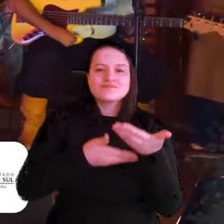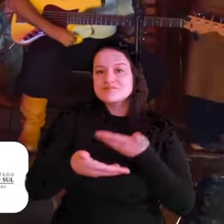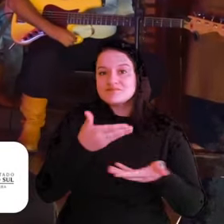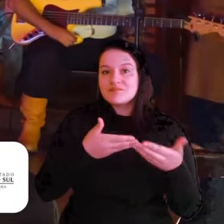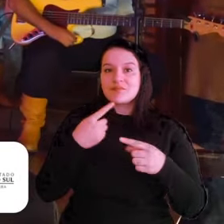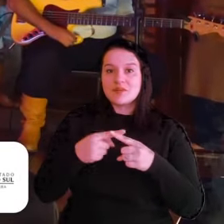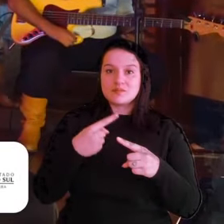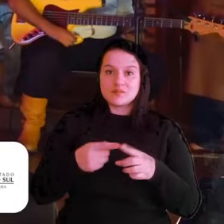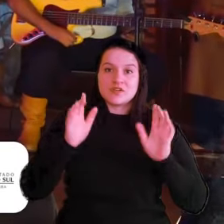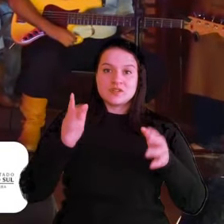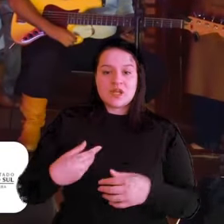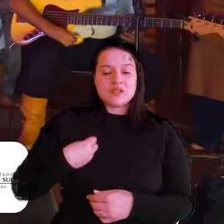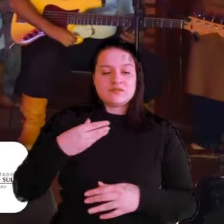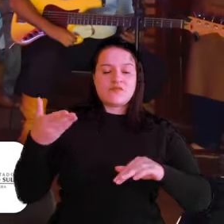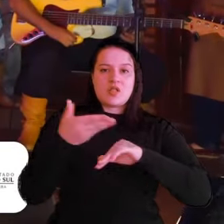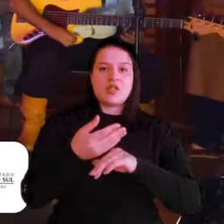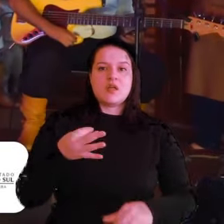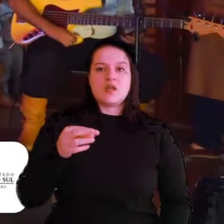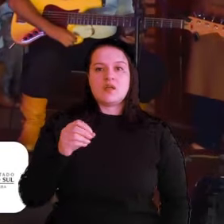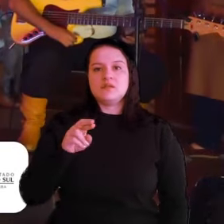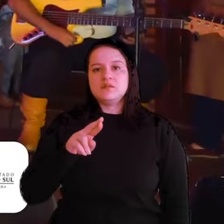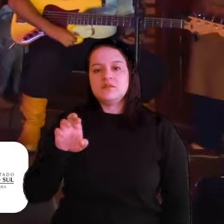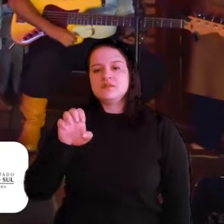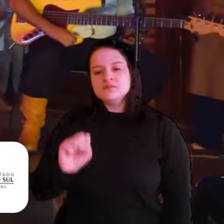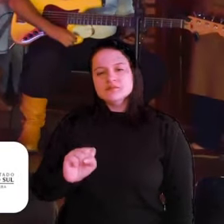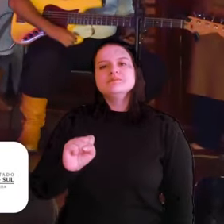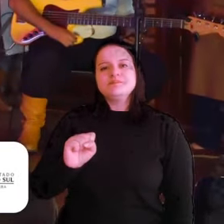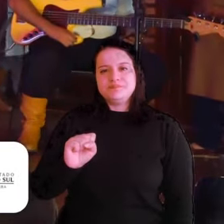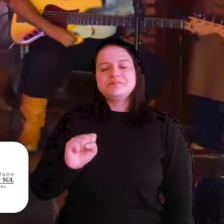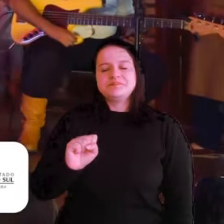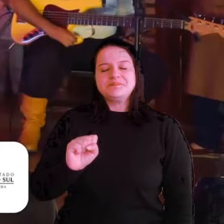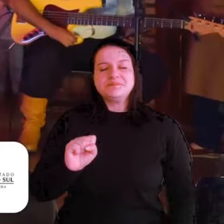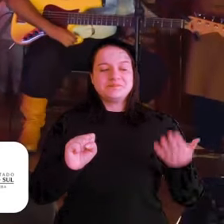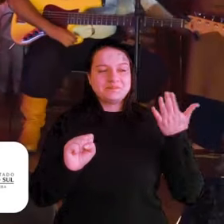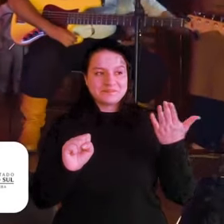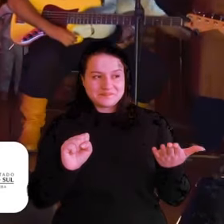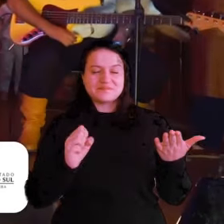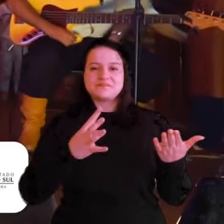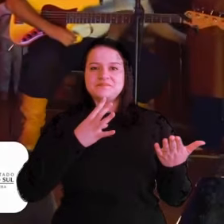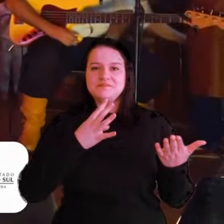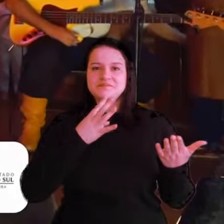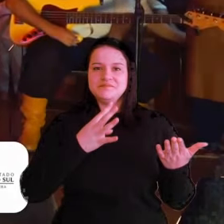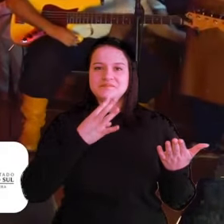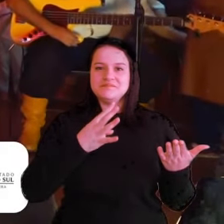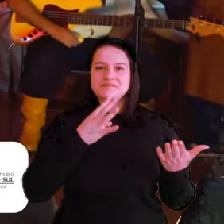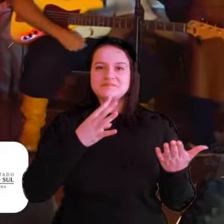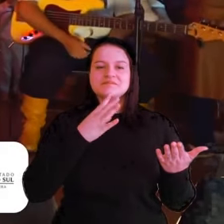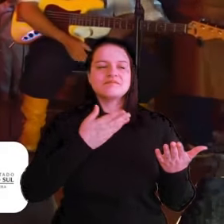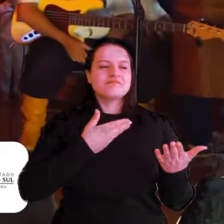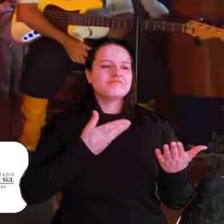últimos dias, depois de Torres, que nós tivemos em Torres, lá na Bulls 8S, e a partir de lá